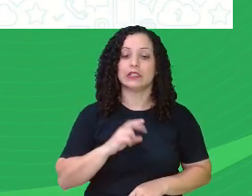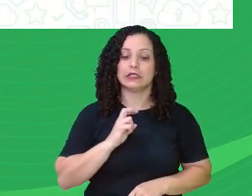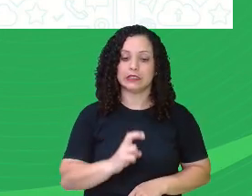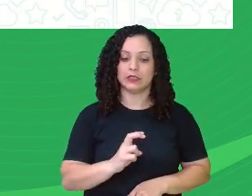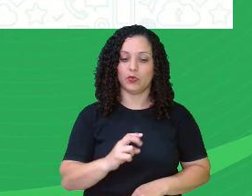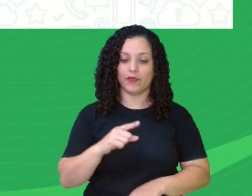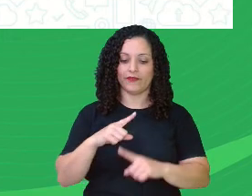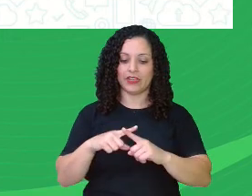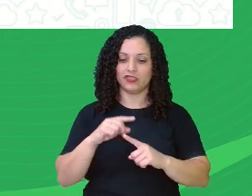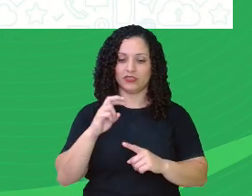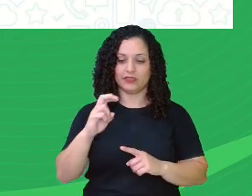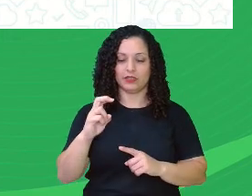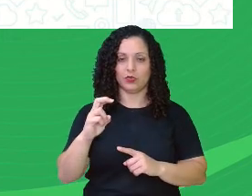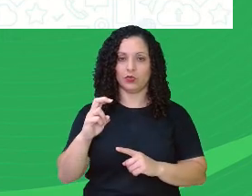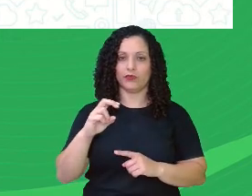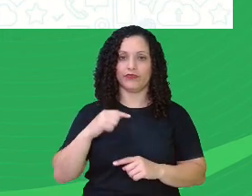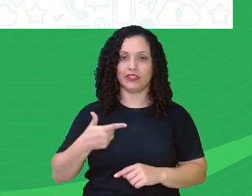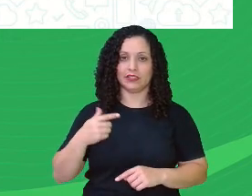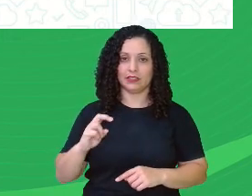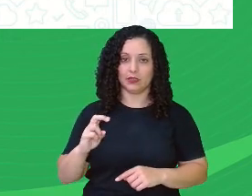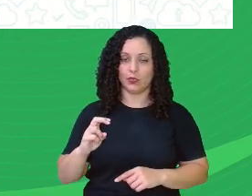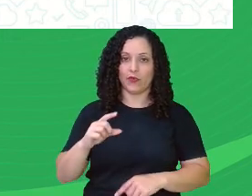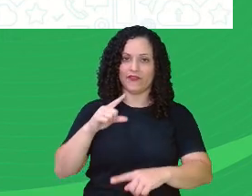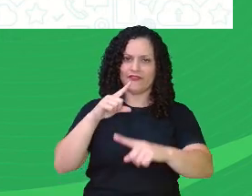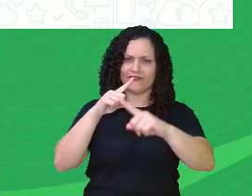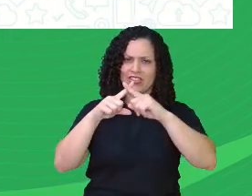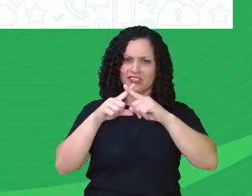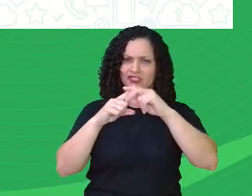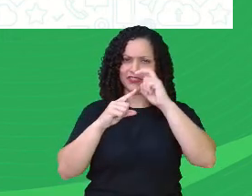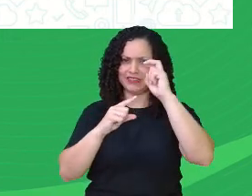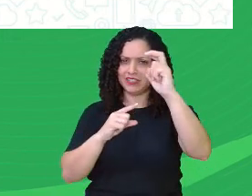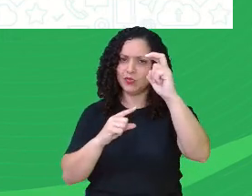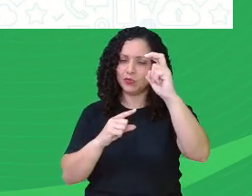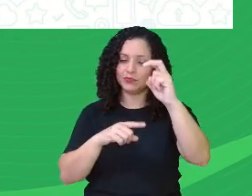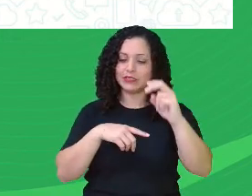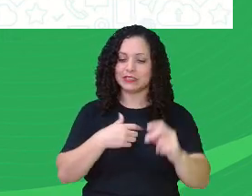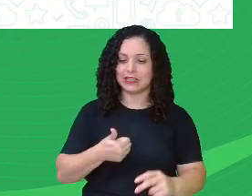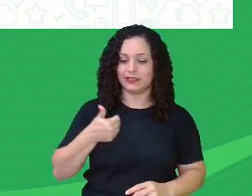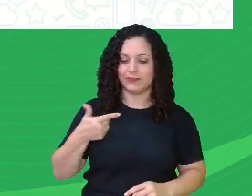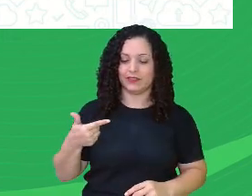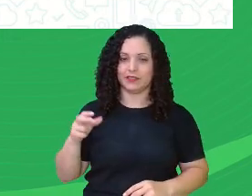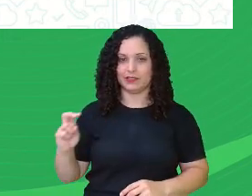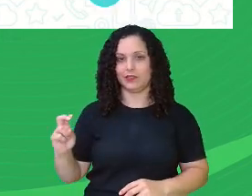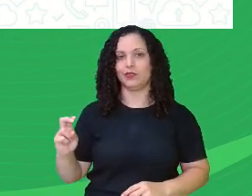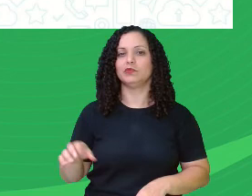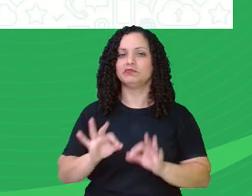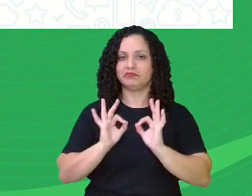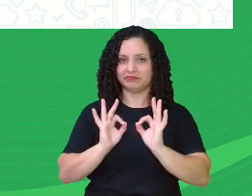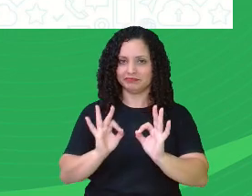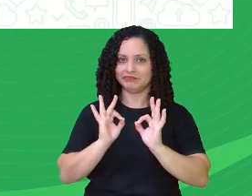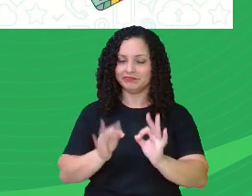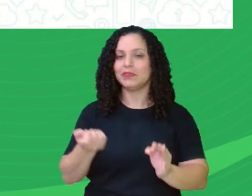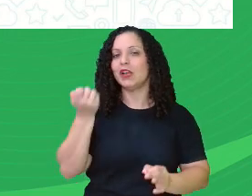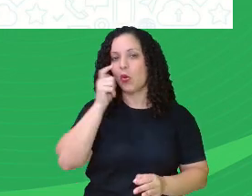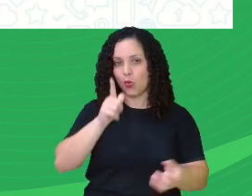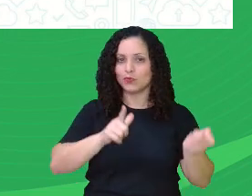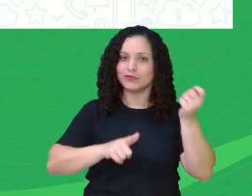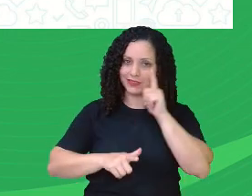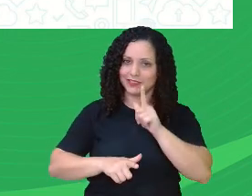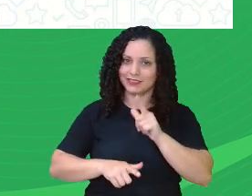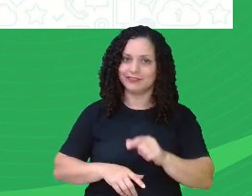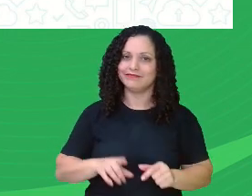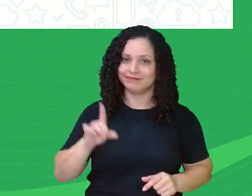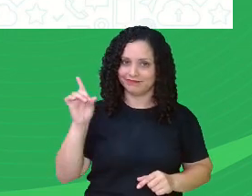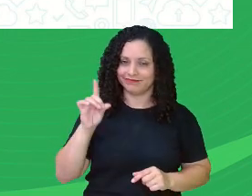5, 25. 25 vezes 5 vai dar 125. Você já viu isso aí que vai ter que conseguir ter esse cubo